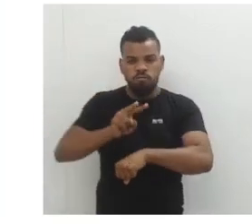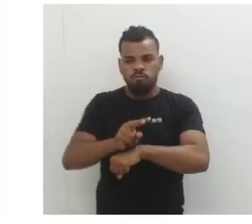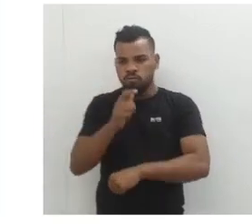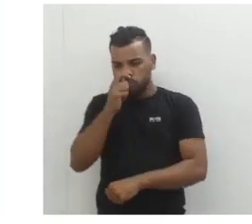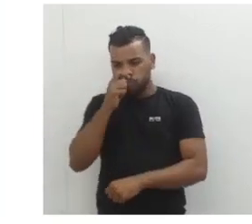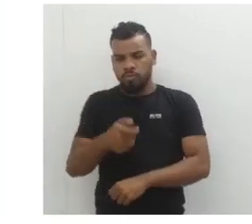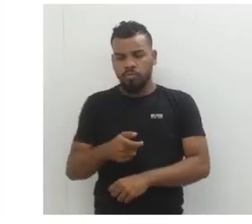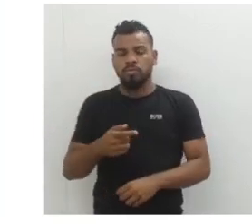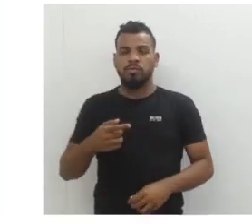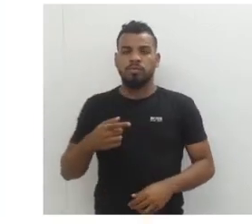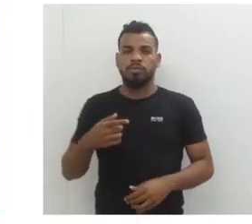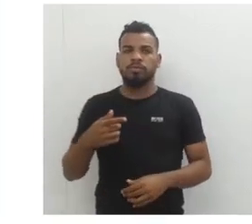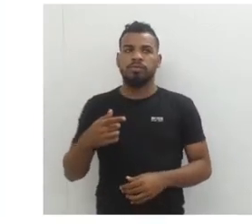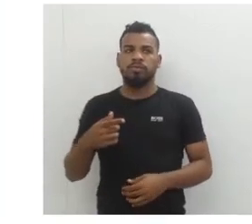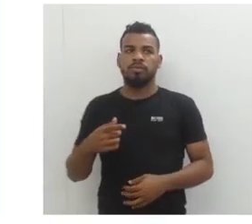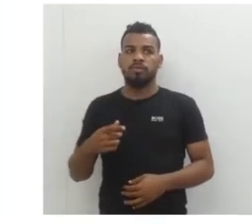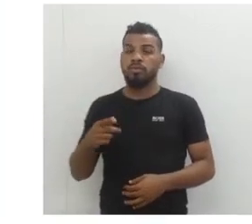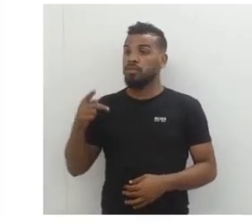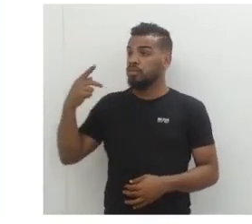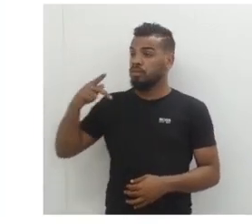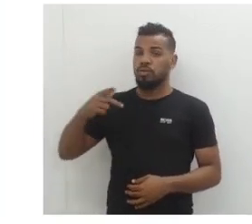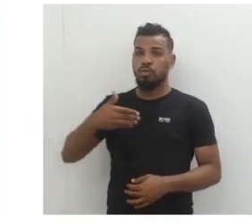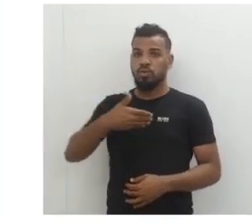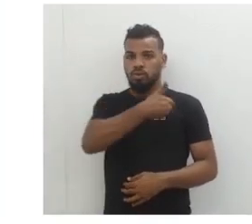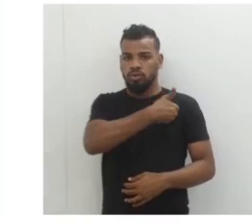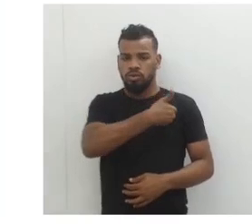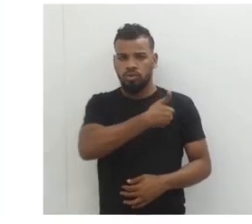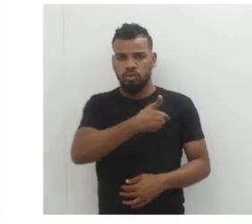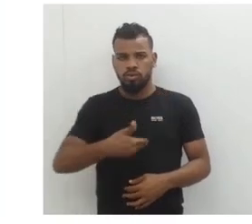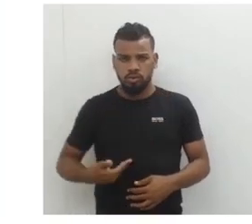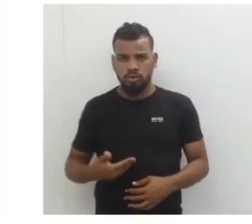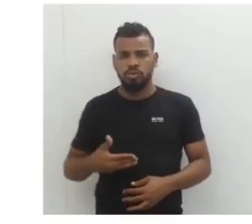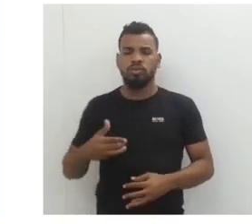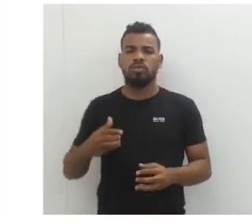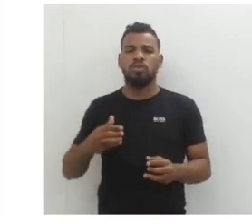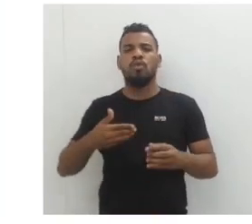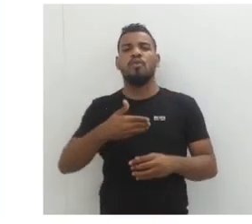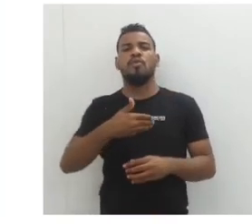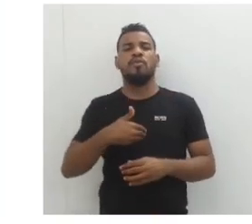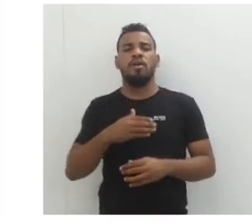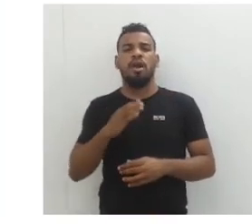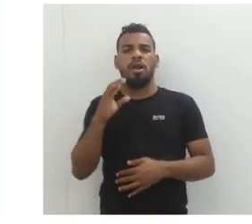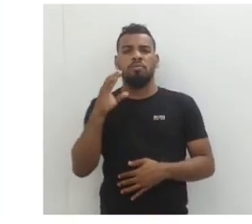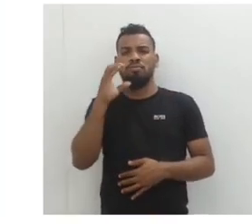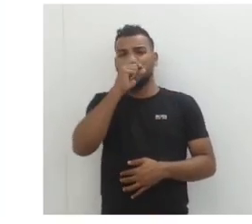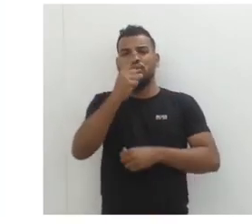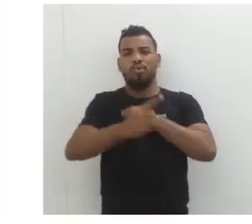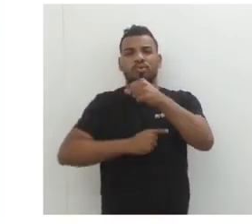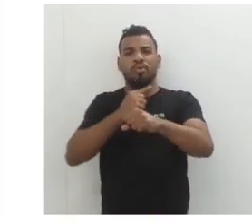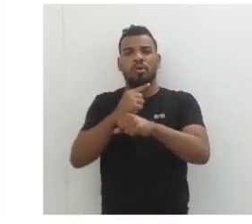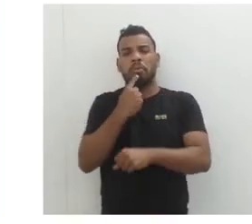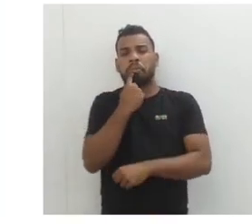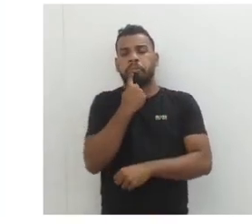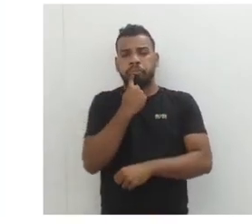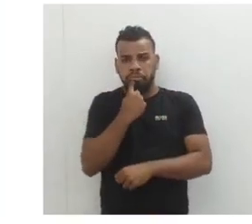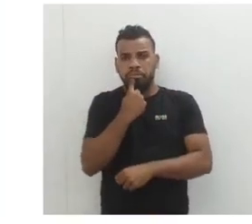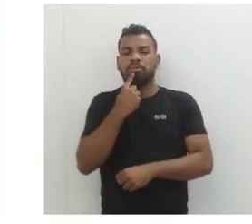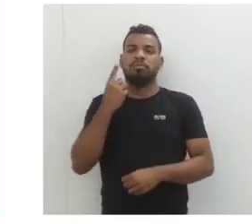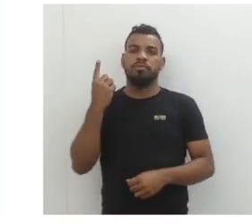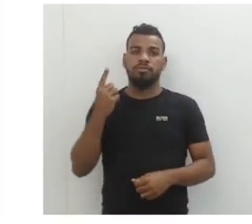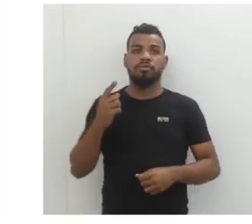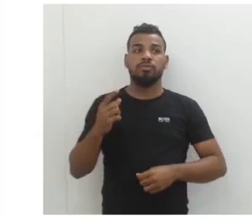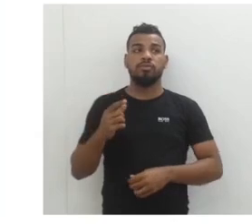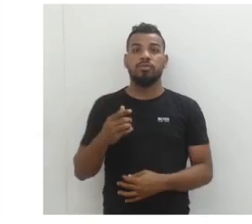da crise do seu governo, que foi um governo relâmpago, só de um ano praticamente, aconteceu